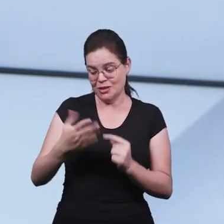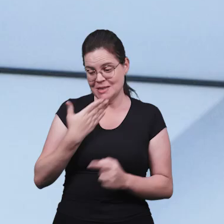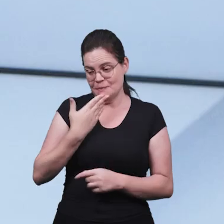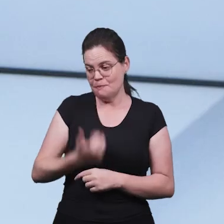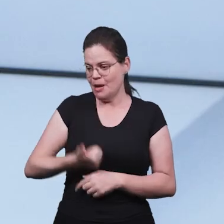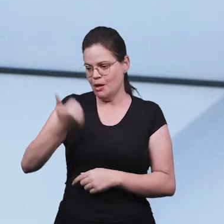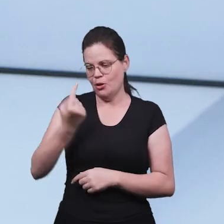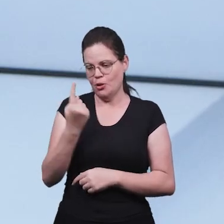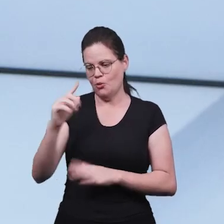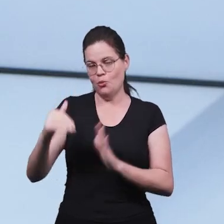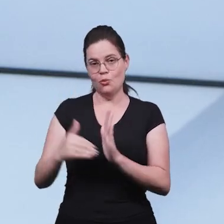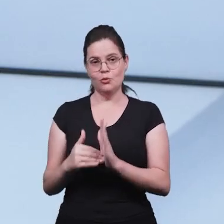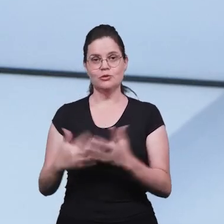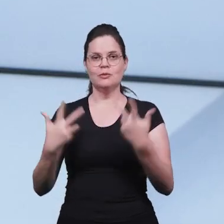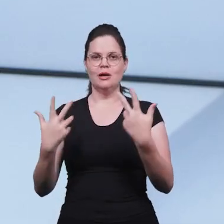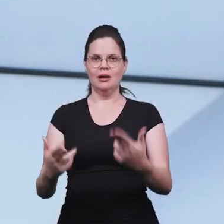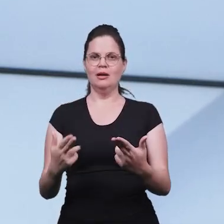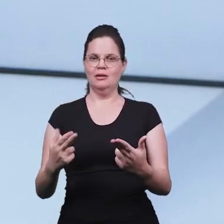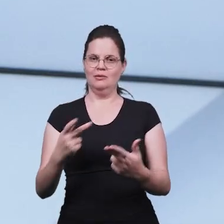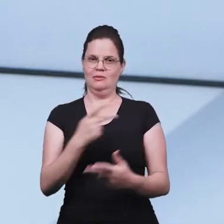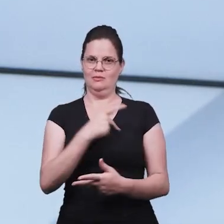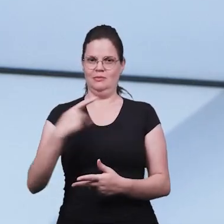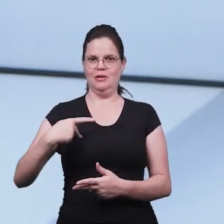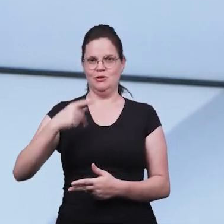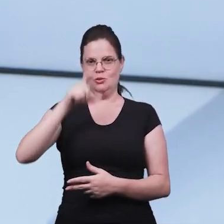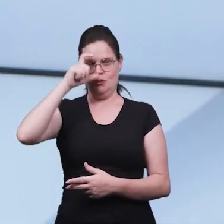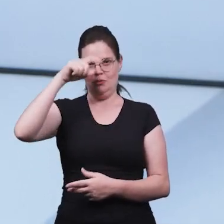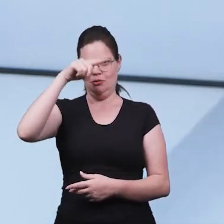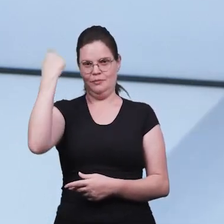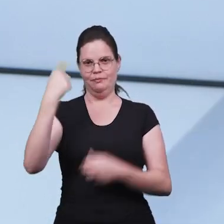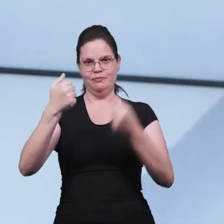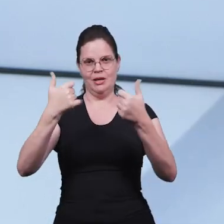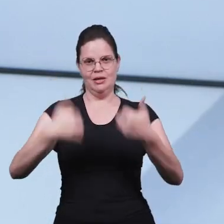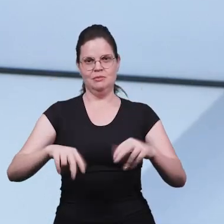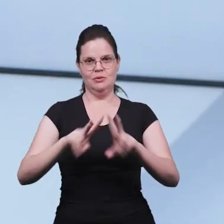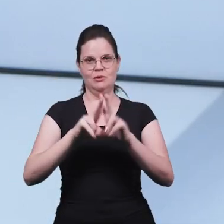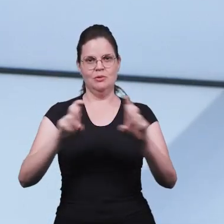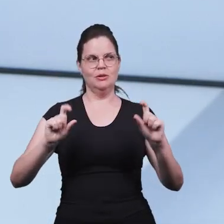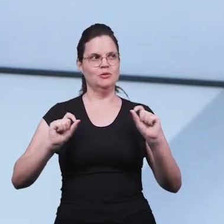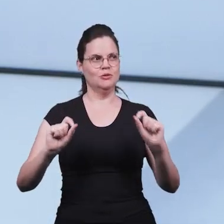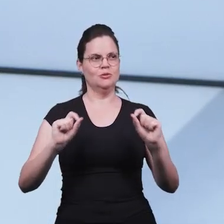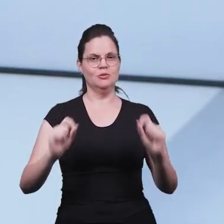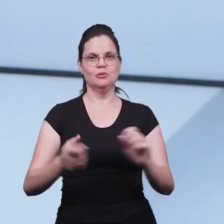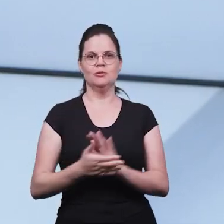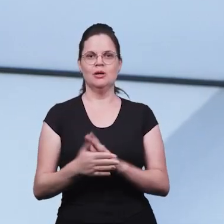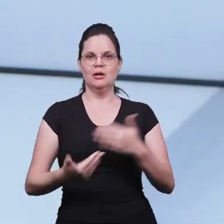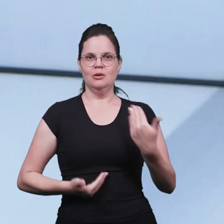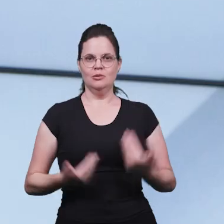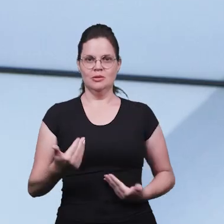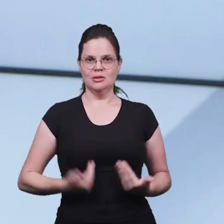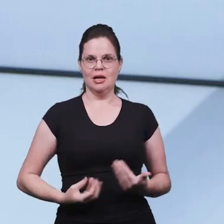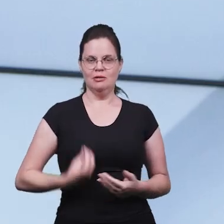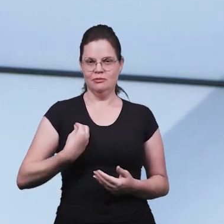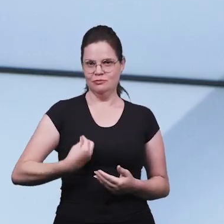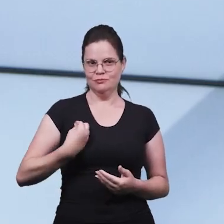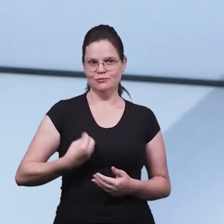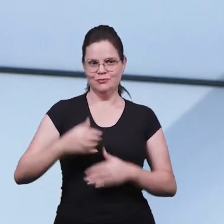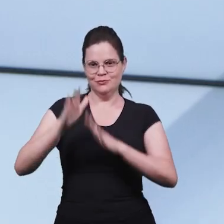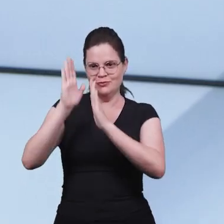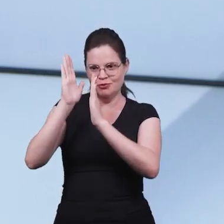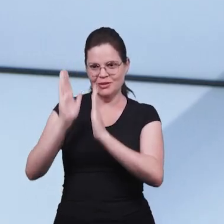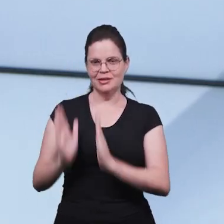momento final que o pastor Edson citou, ali dos pré-reformadores. Esses servos que se mantiveram fiéis,